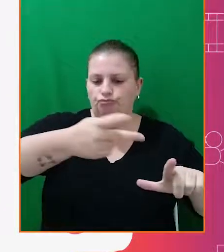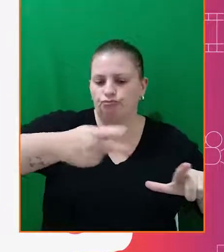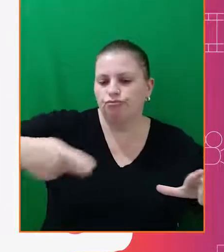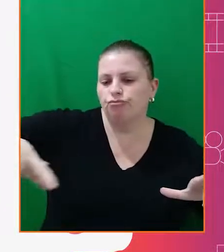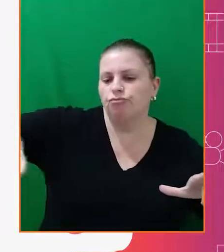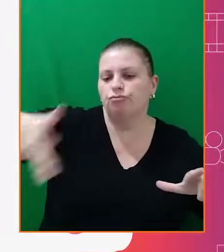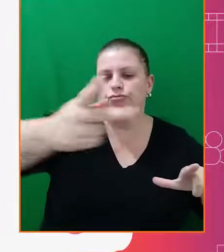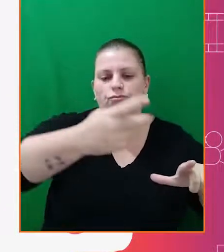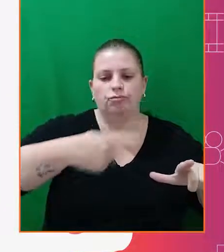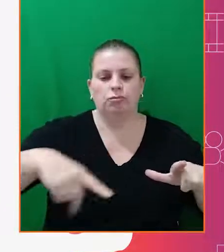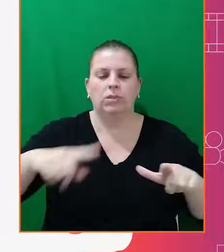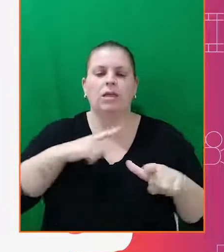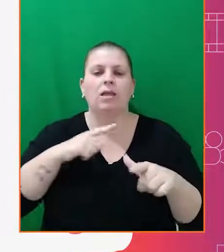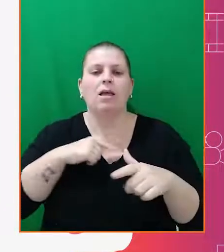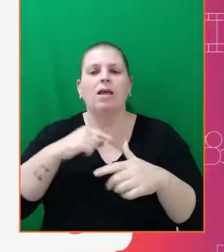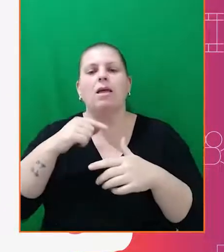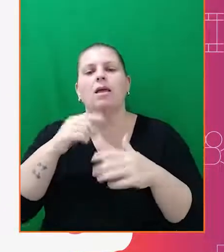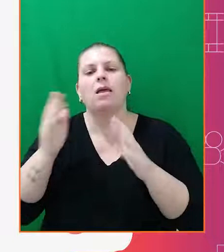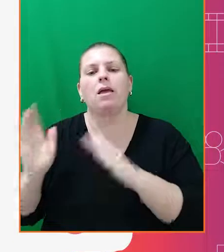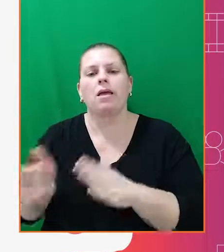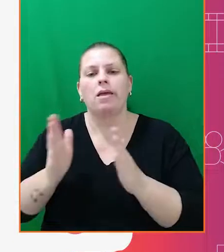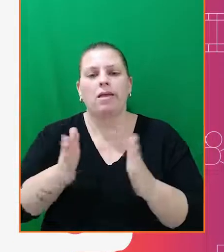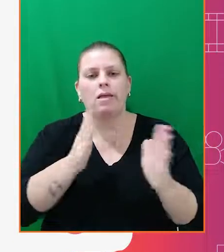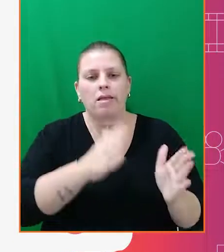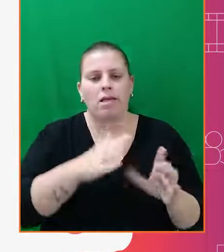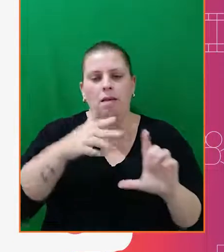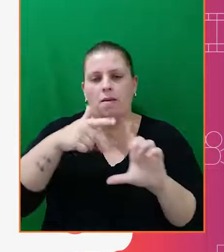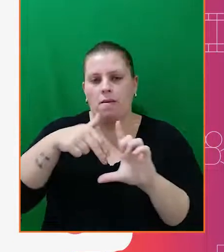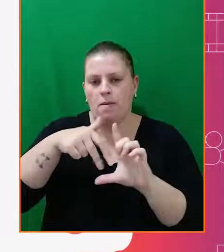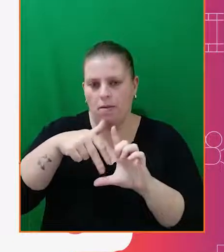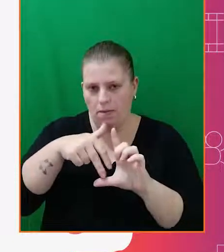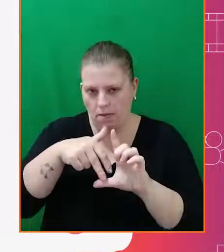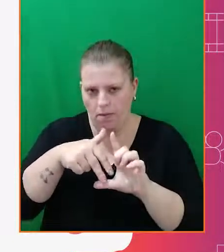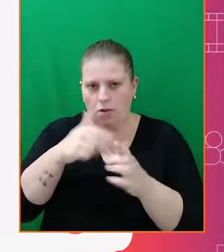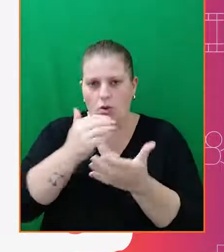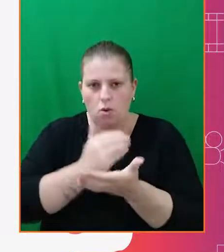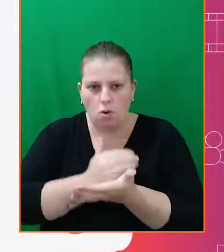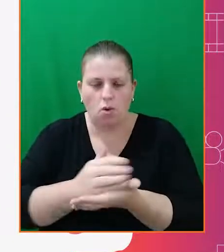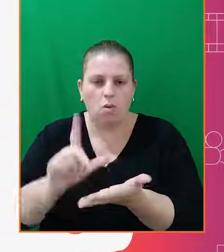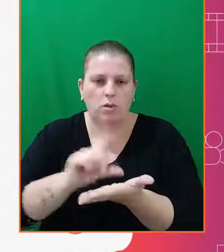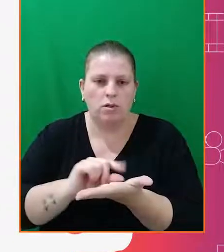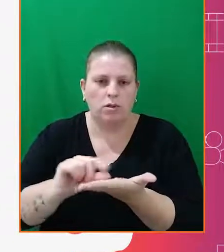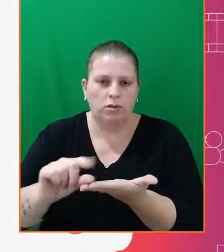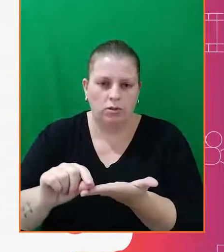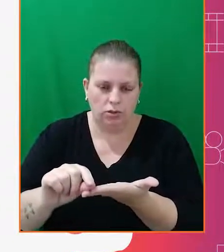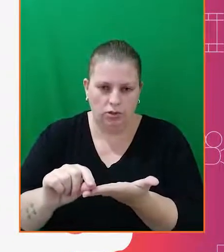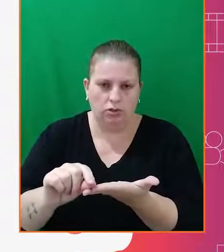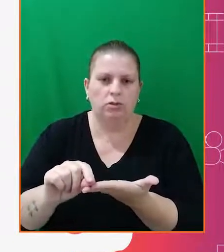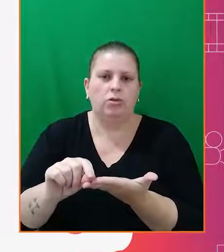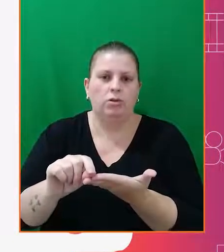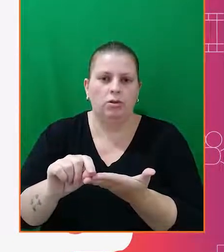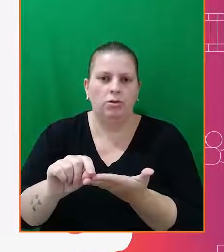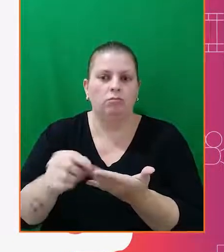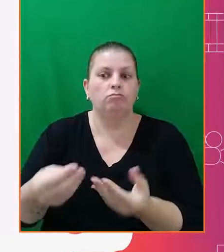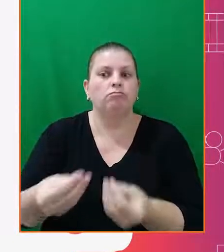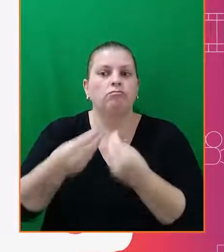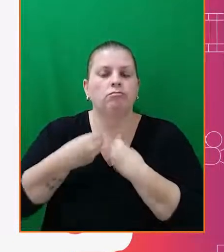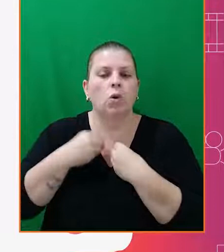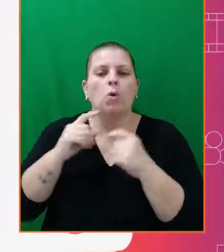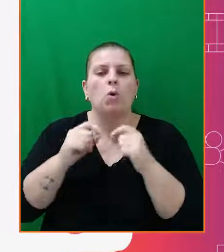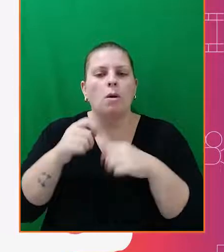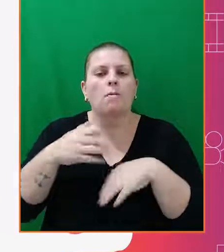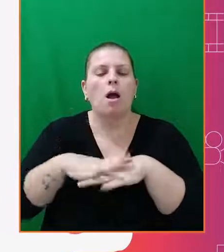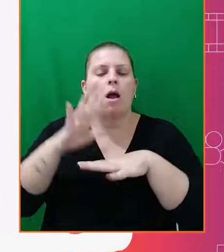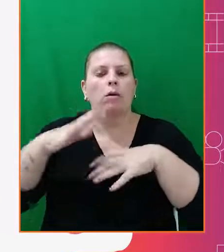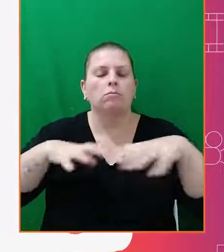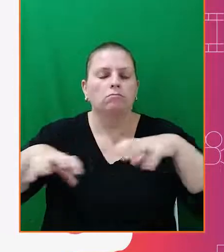desenho. Algumas novas etapas de animação surgem a partir então de inserir o mundo digital nas animações, e esses recursos